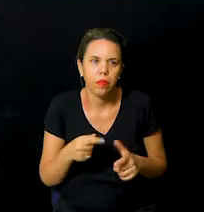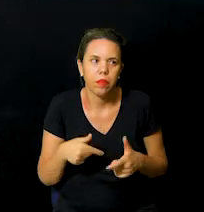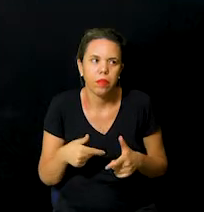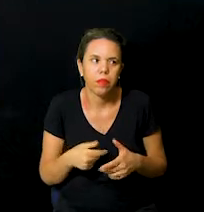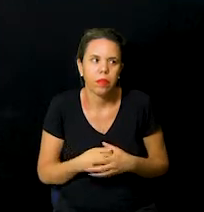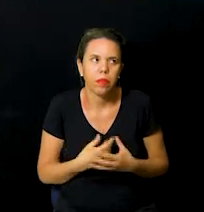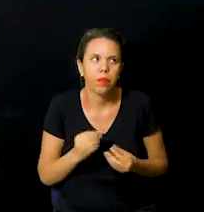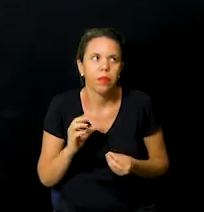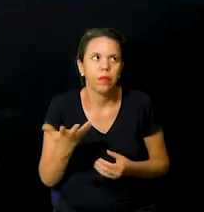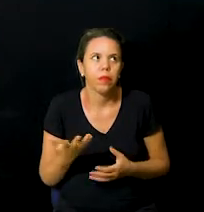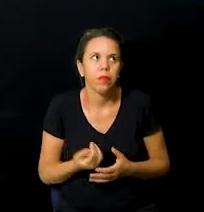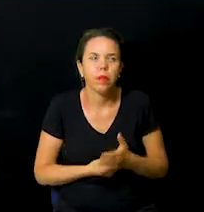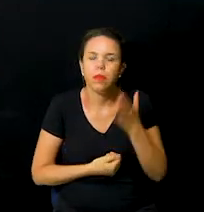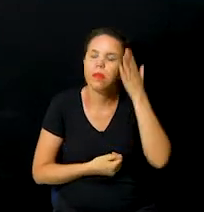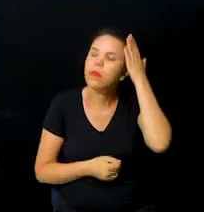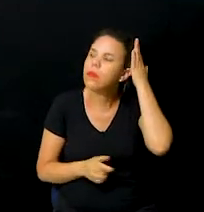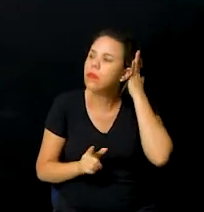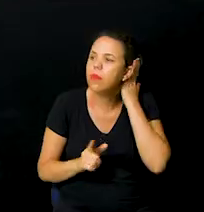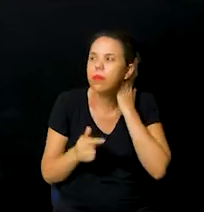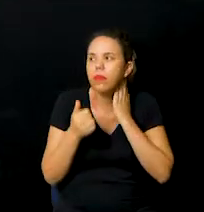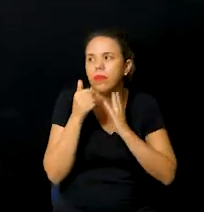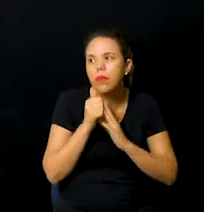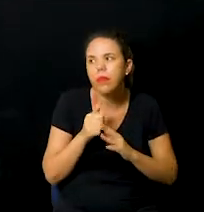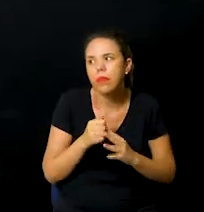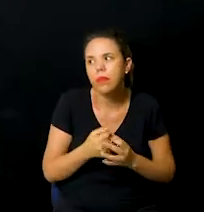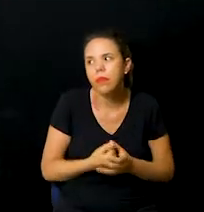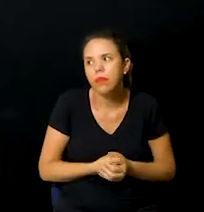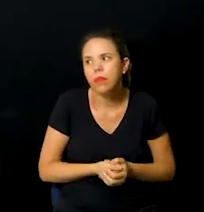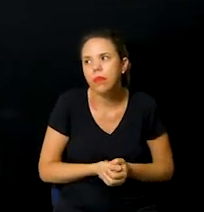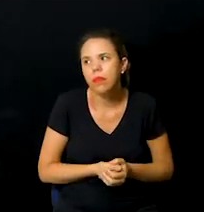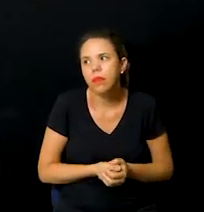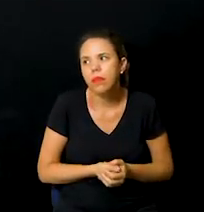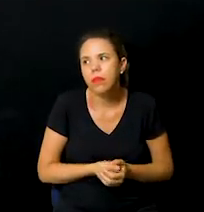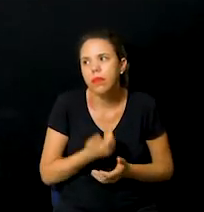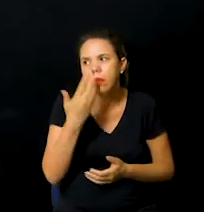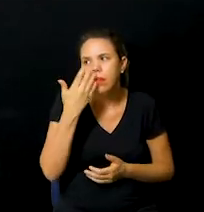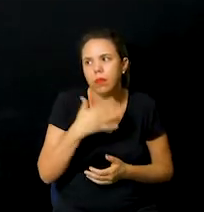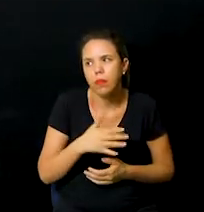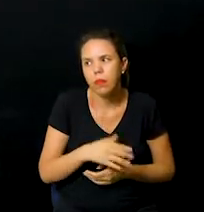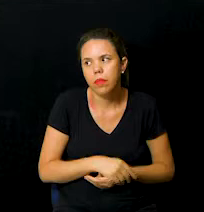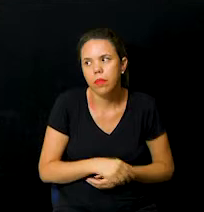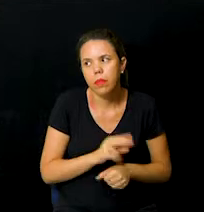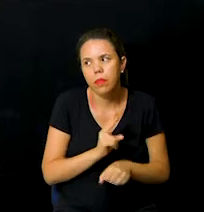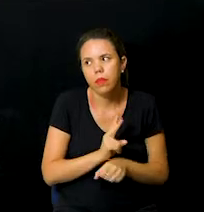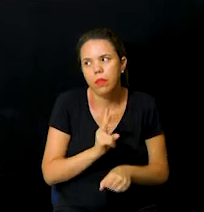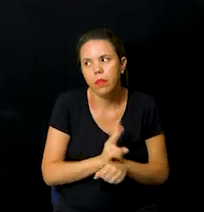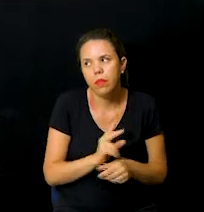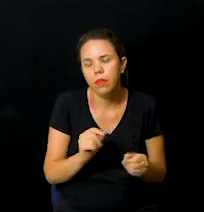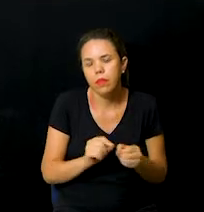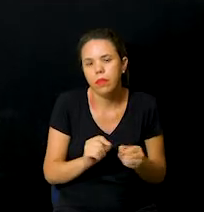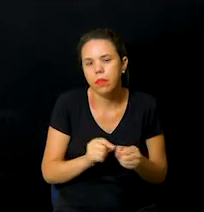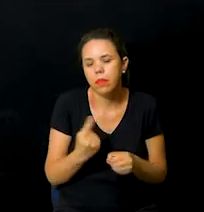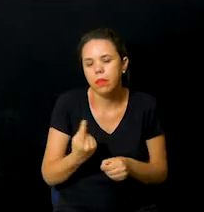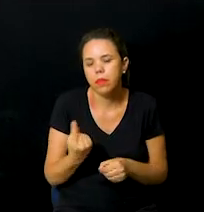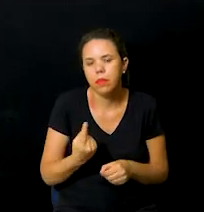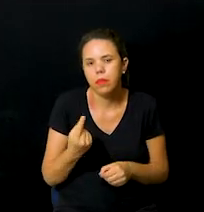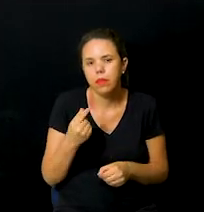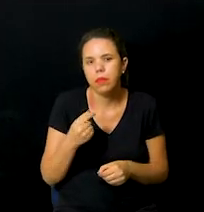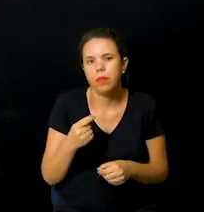solos. E aí o que acontece? Claro, a mãe fica com a criança, né? Quer dizer, ela não